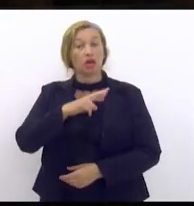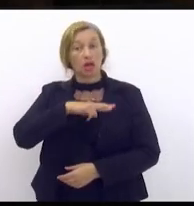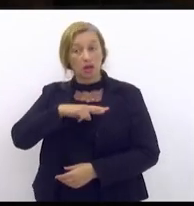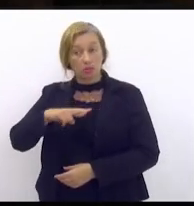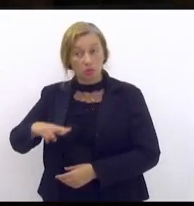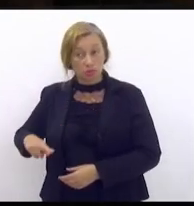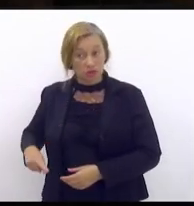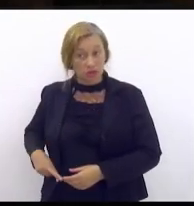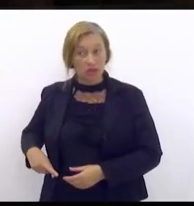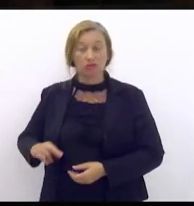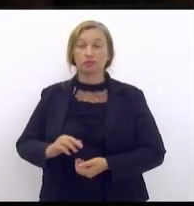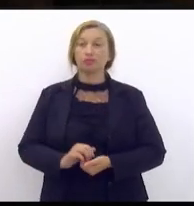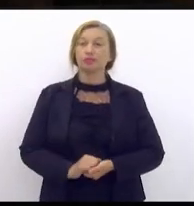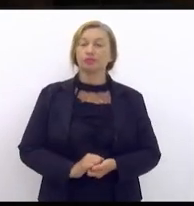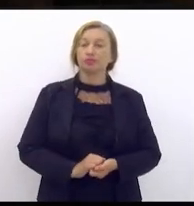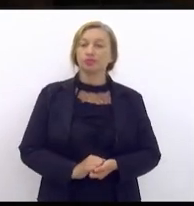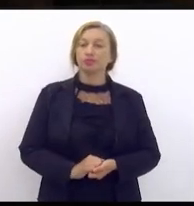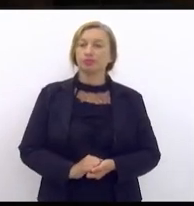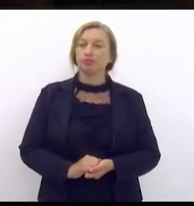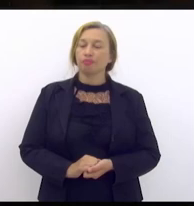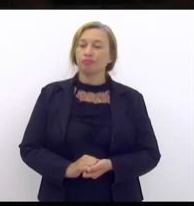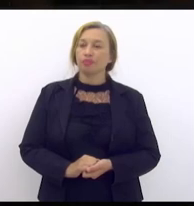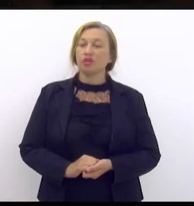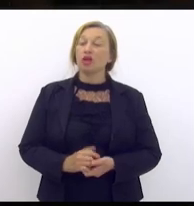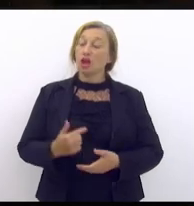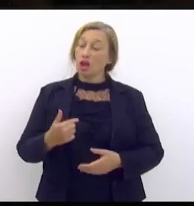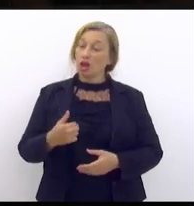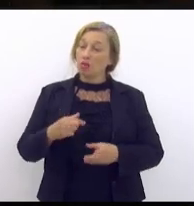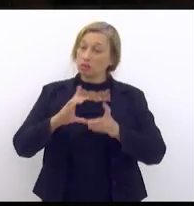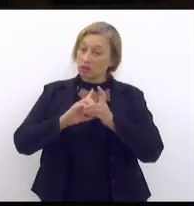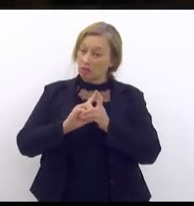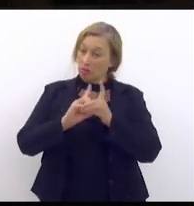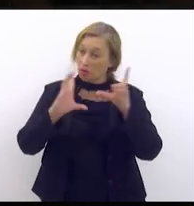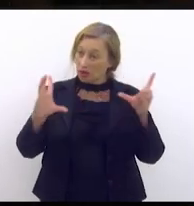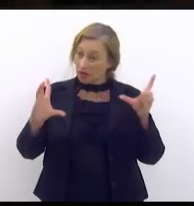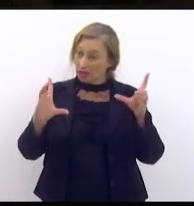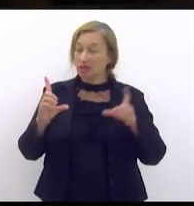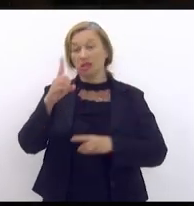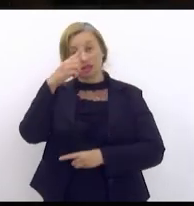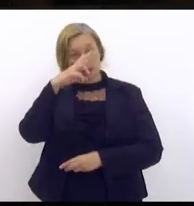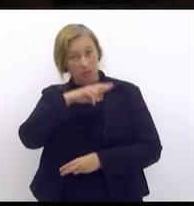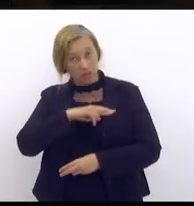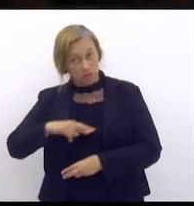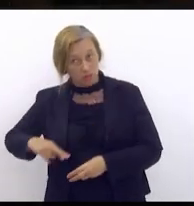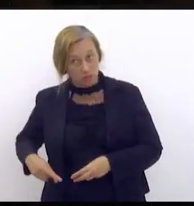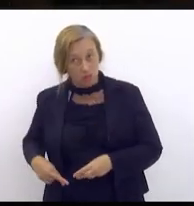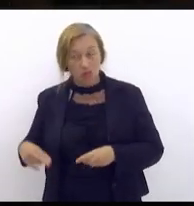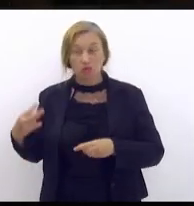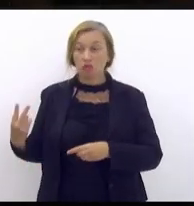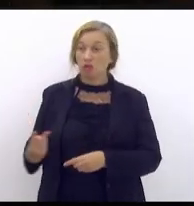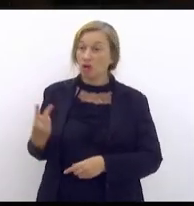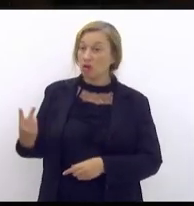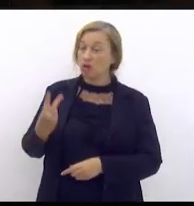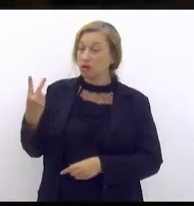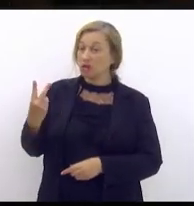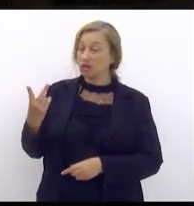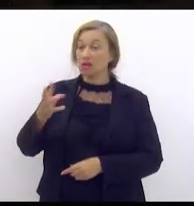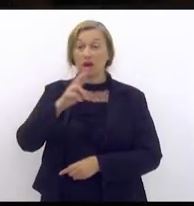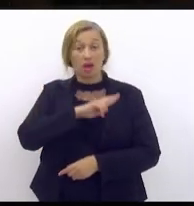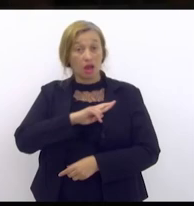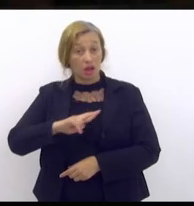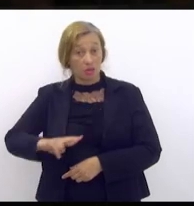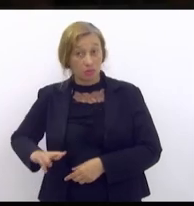republicano. E como democrata e republicano, preservo a